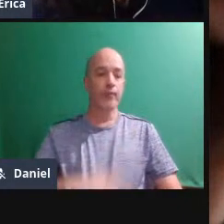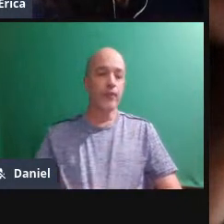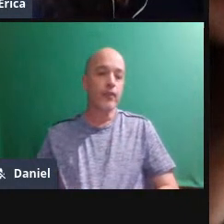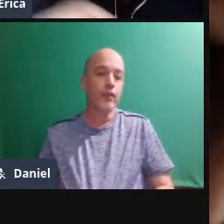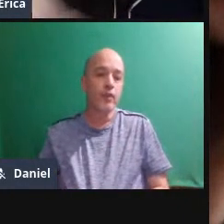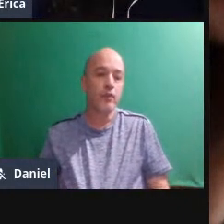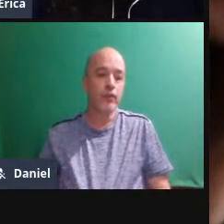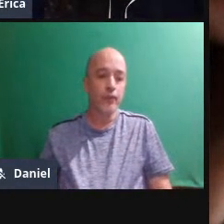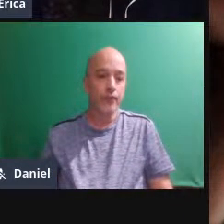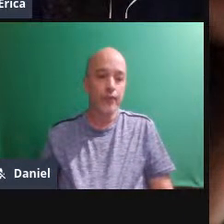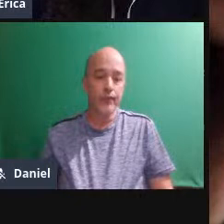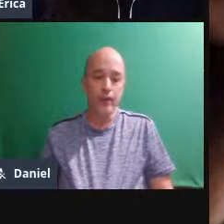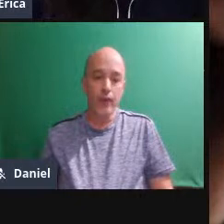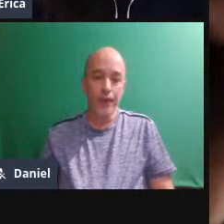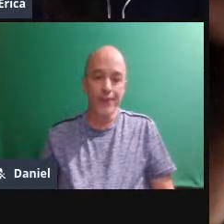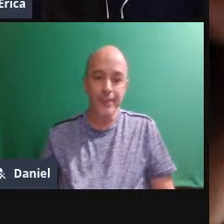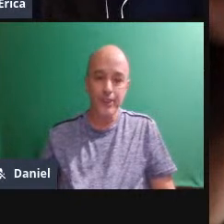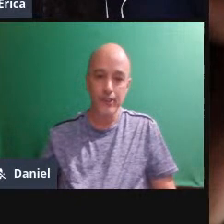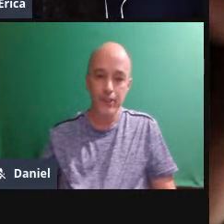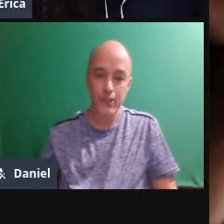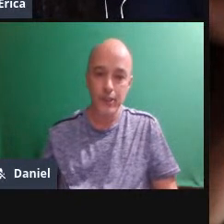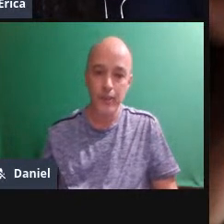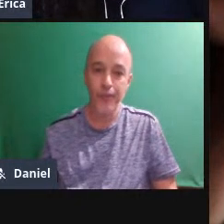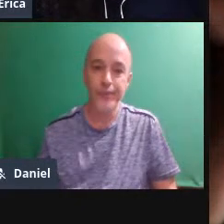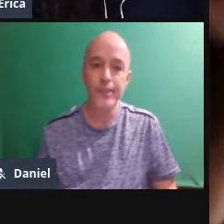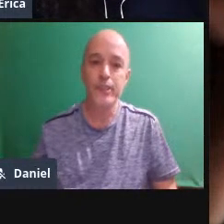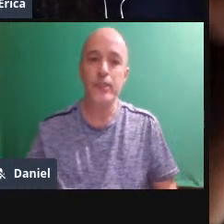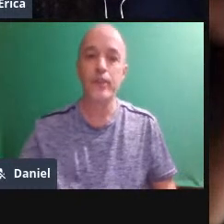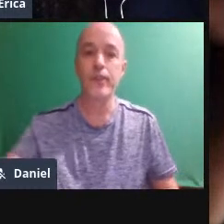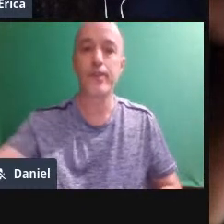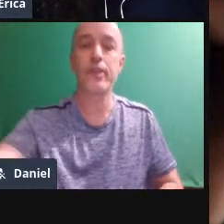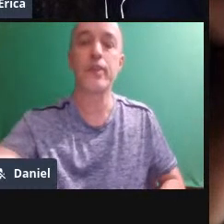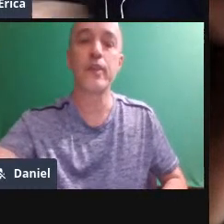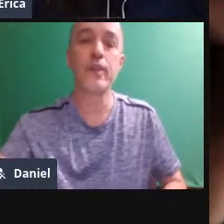estudar lá, enfim. É um pouco da história desse instituto.